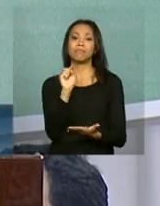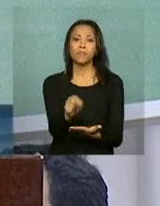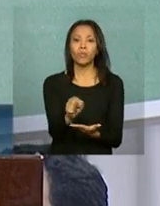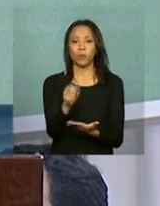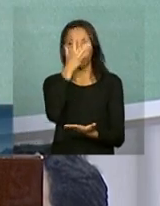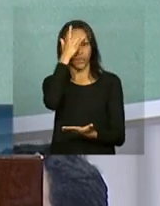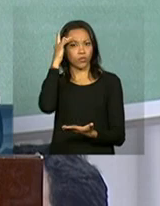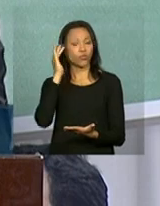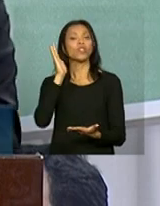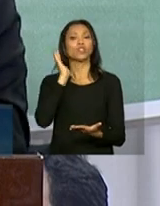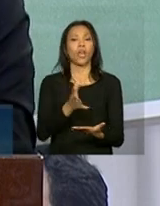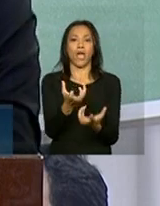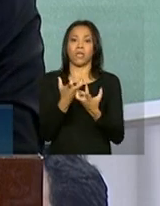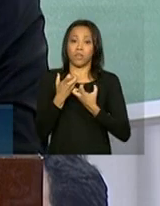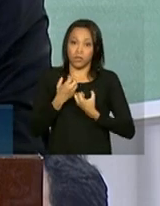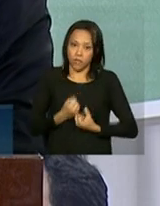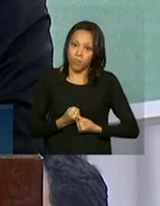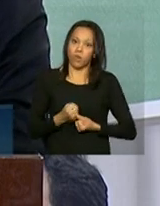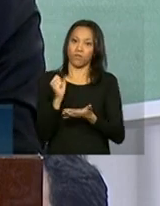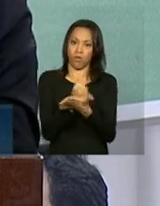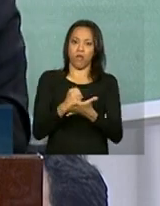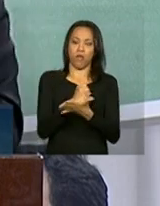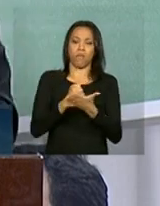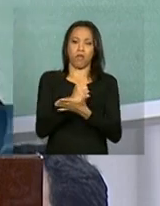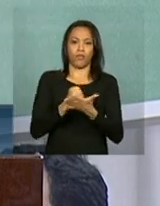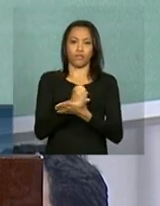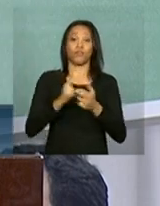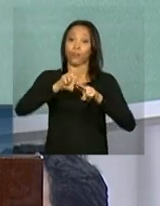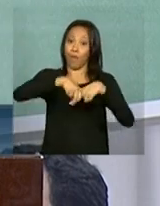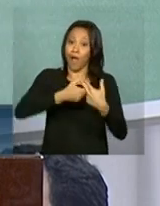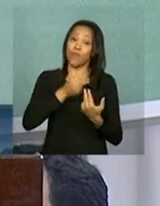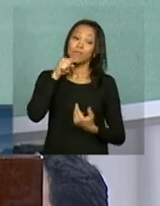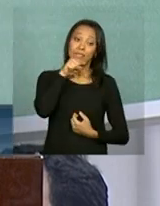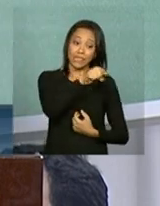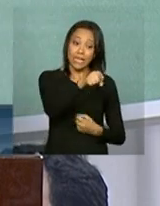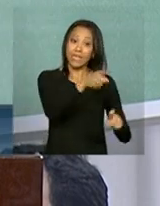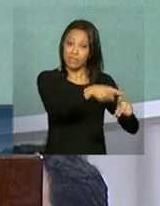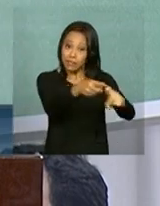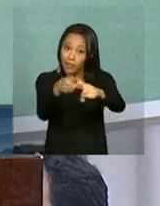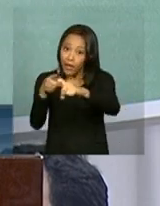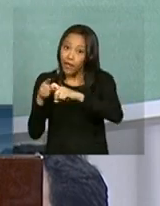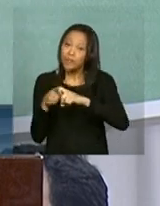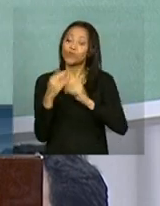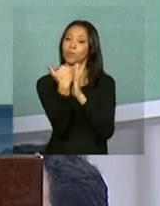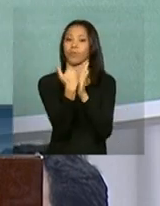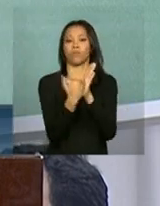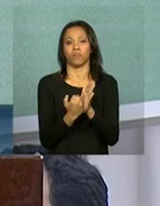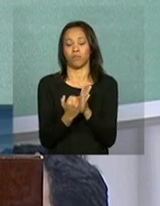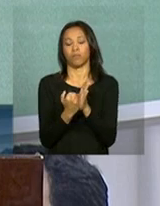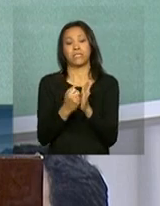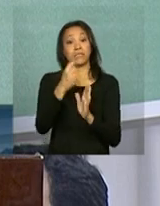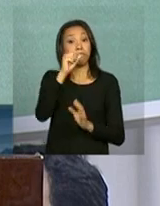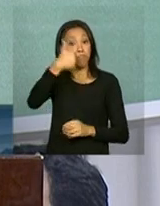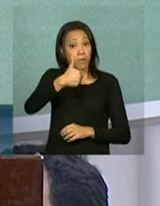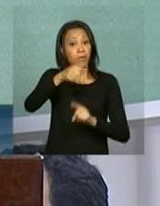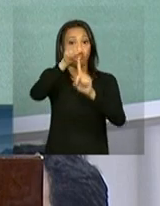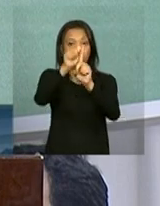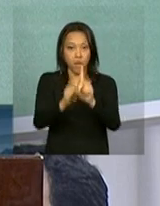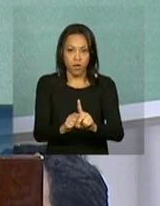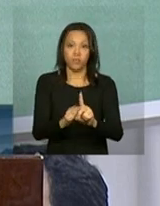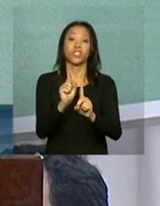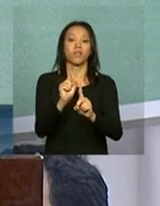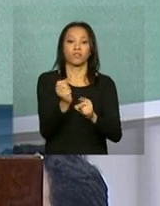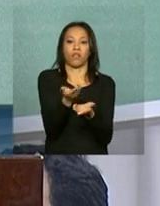receberam medicamentos do Farmácia Popular através já dos médicos do Mais Médicos nesse primeiro mês de